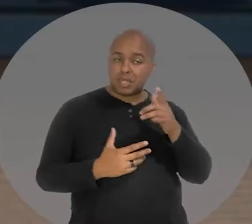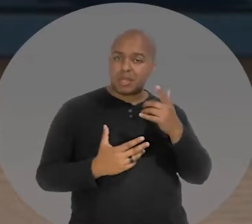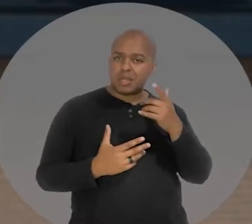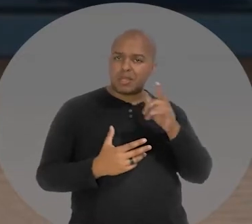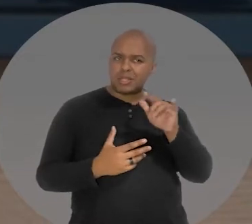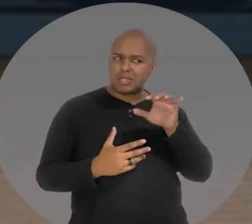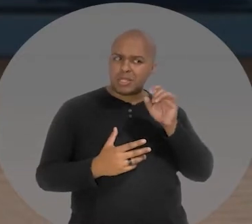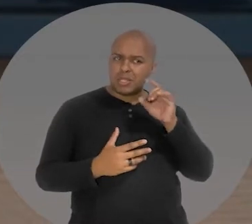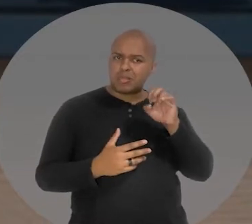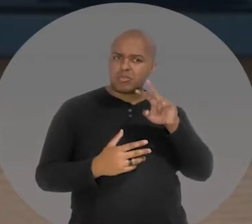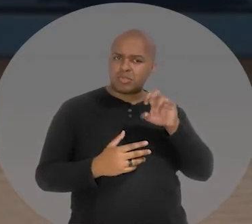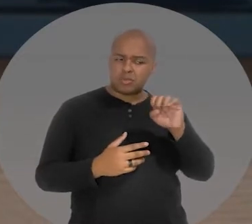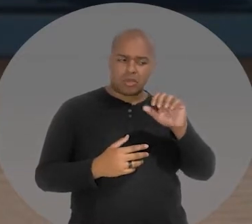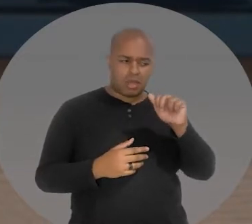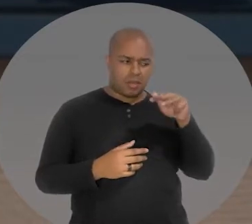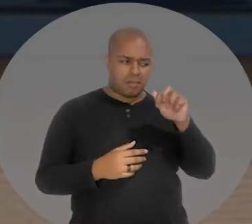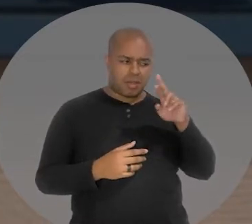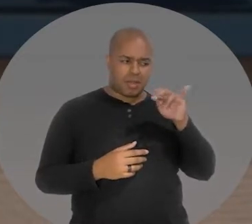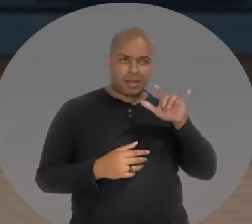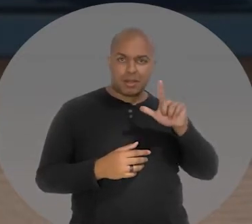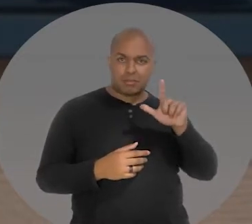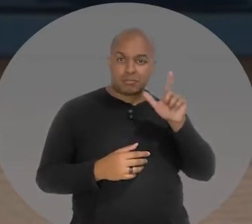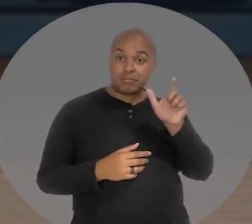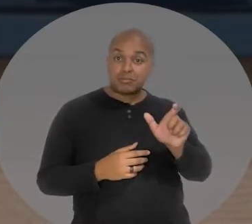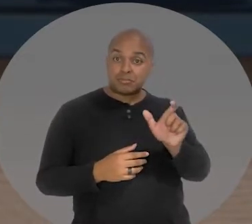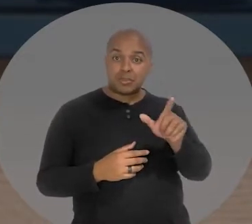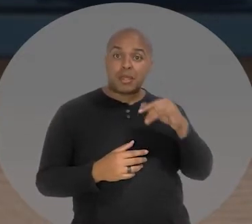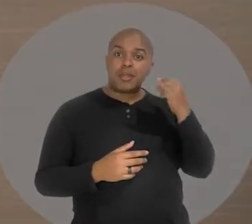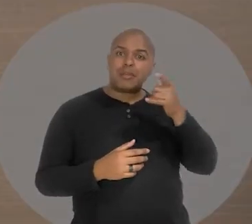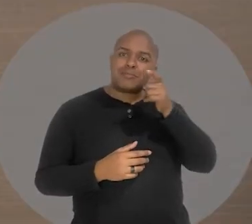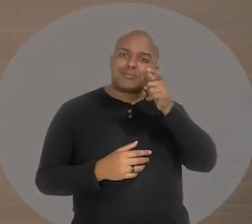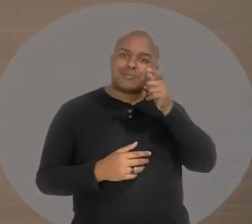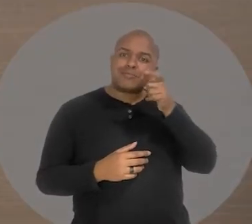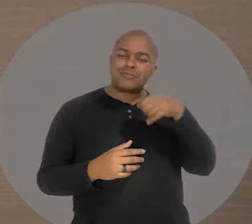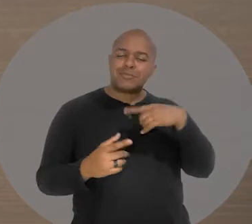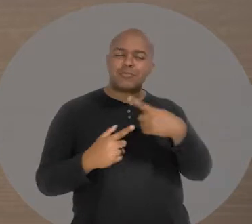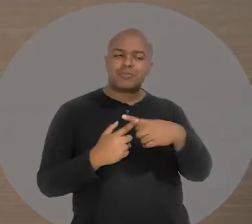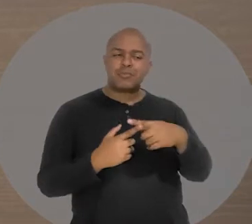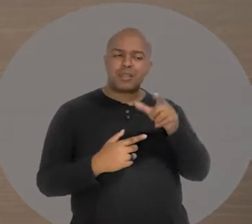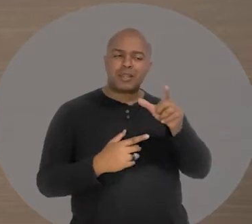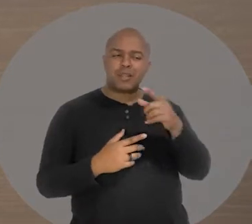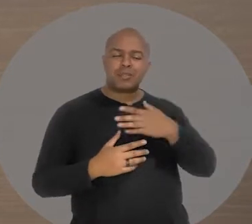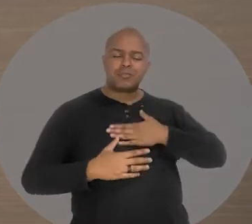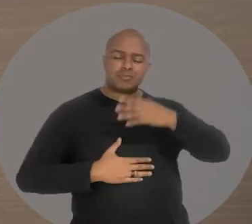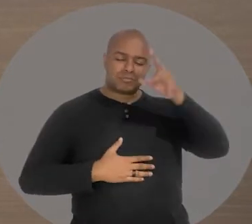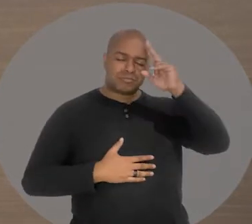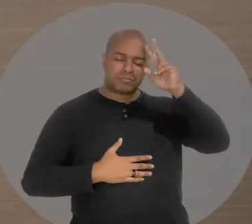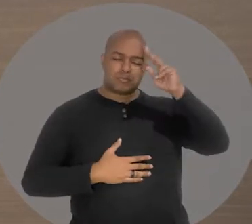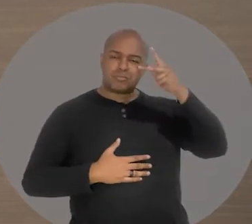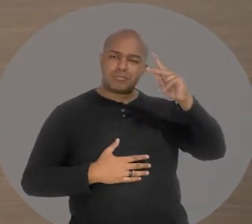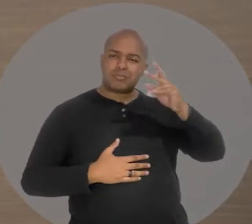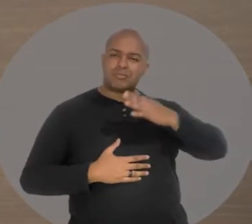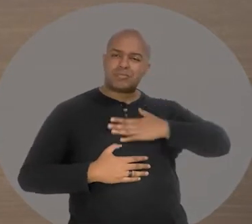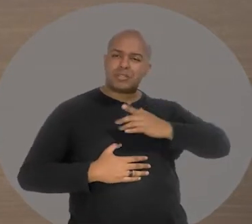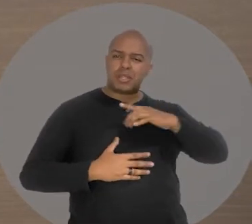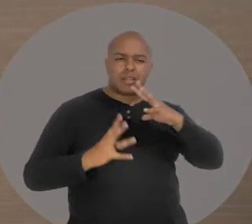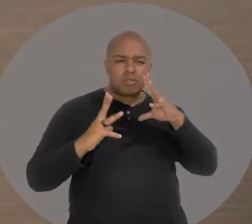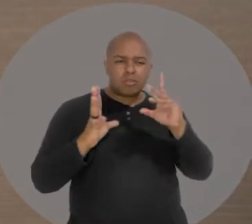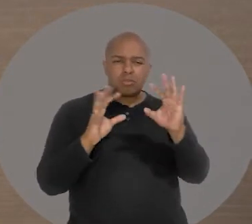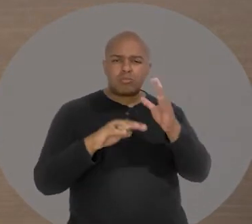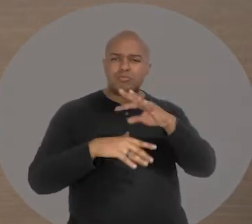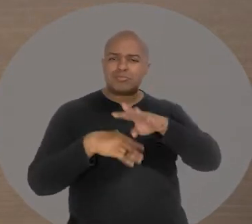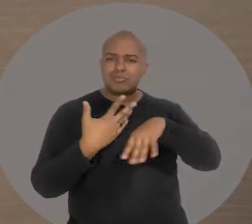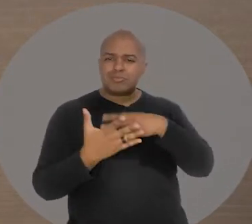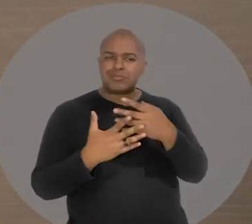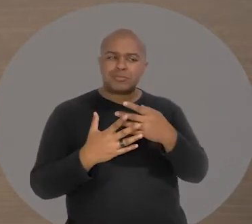Assunção Amaral, é muito interessante, porque na minha memória vem tudo misturado. Só